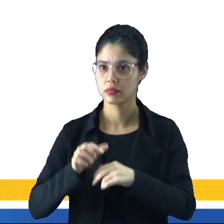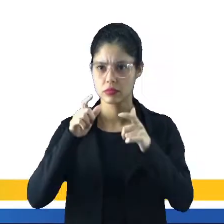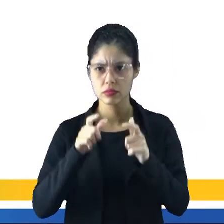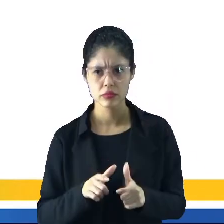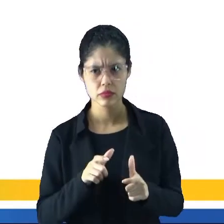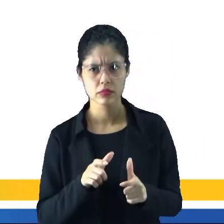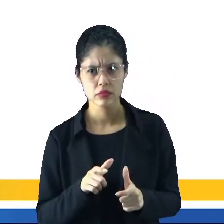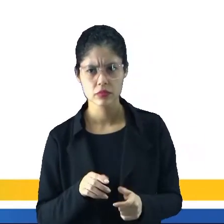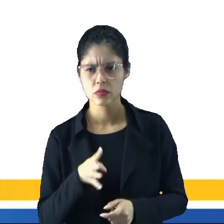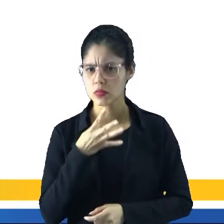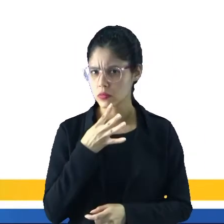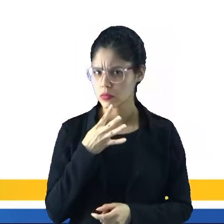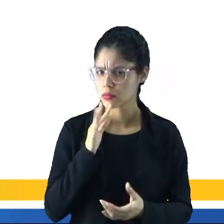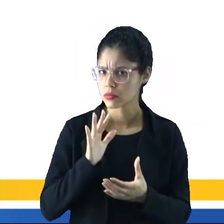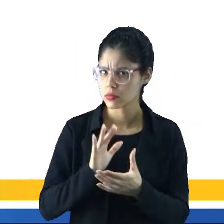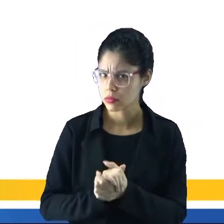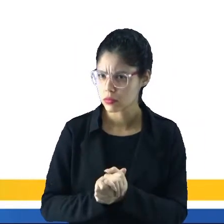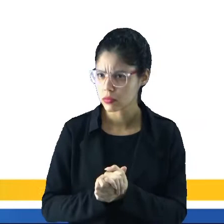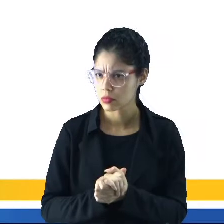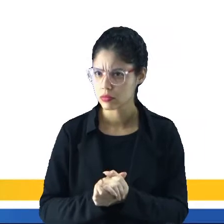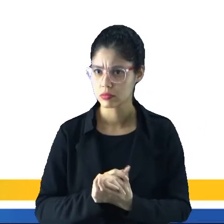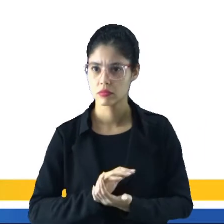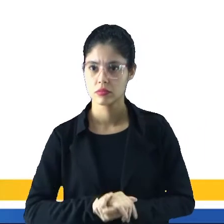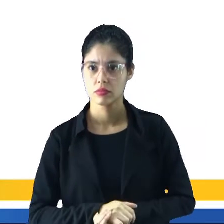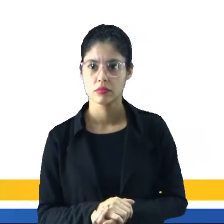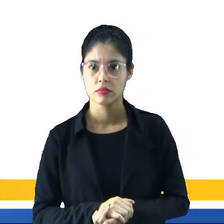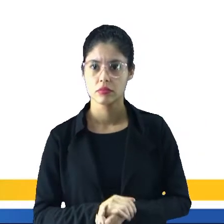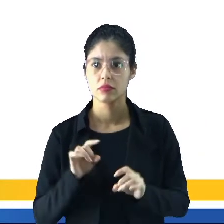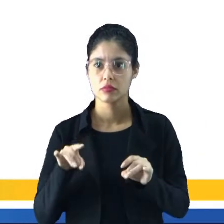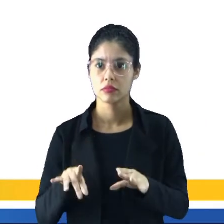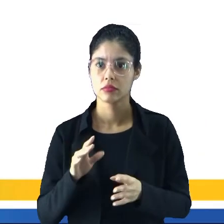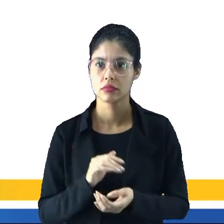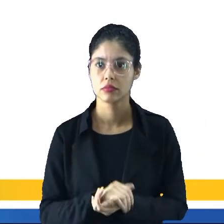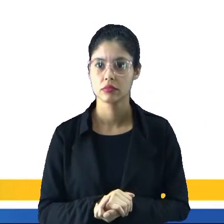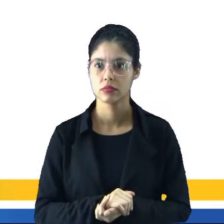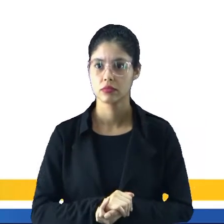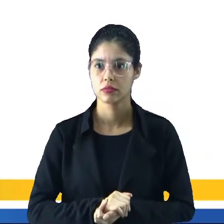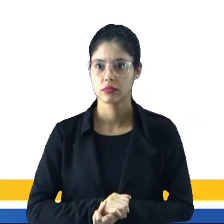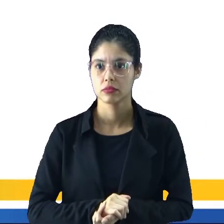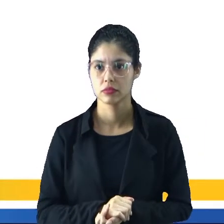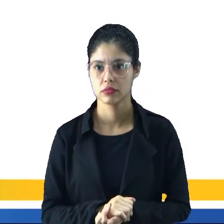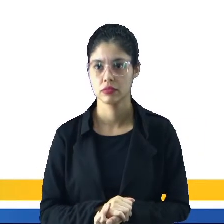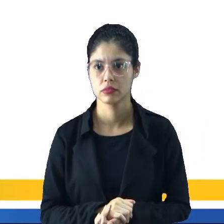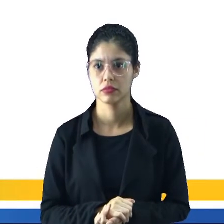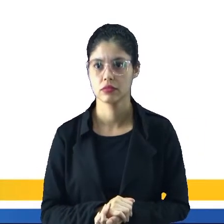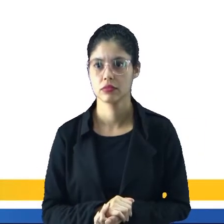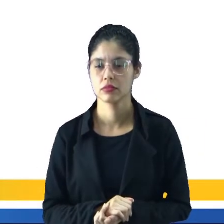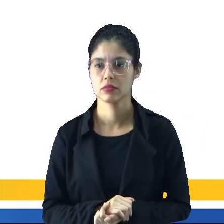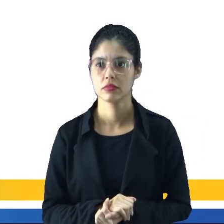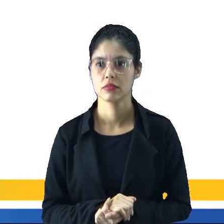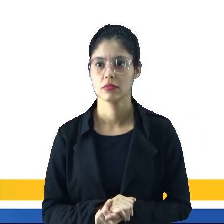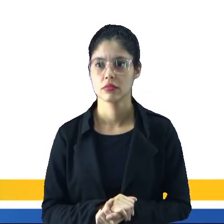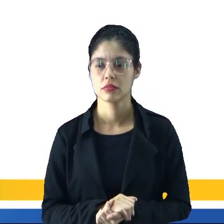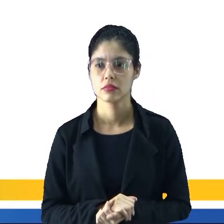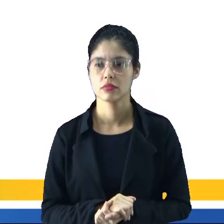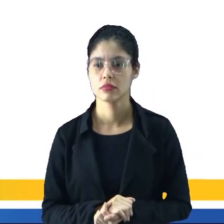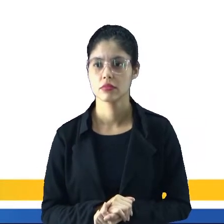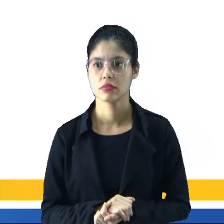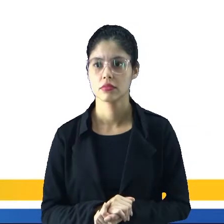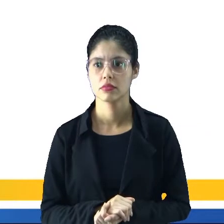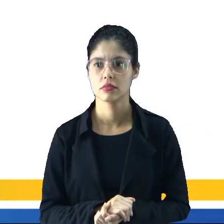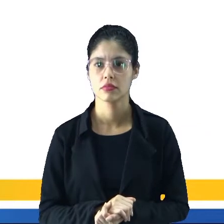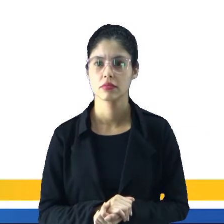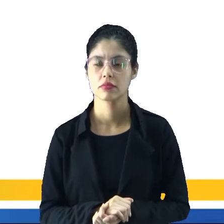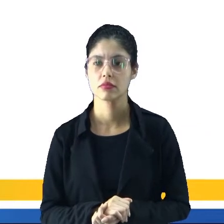Substantivo. Onde você conheceu seu marido? E o último, a president must husband his country's